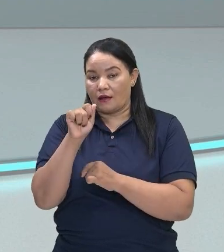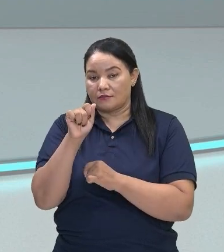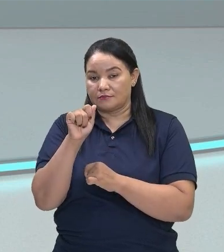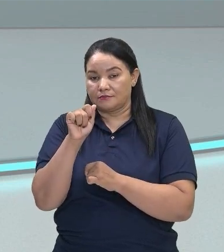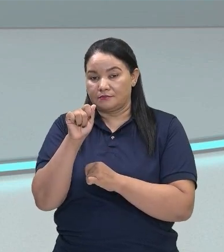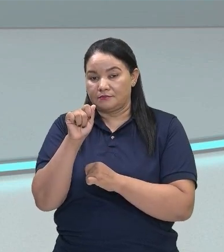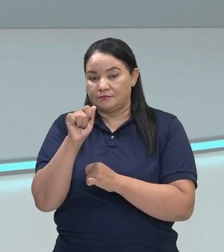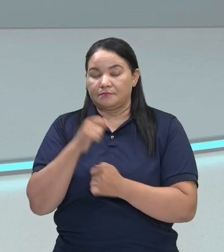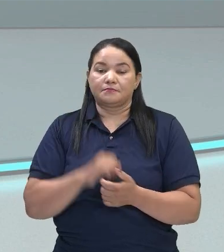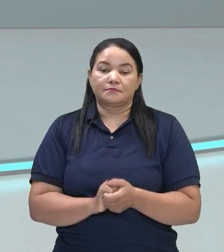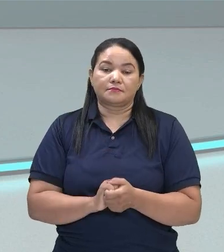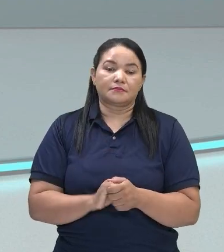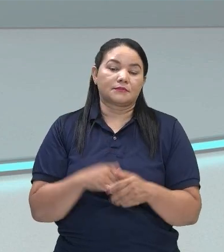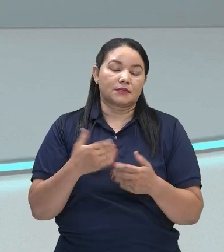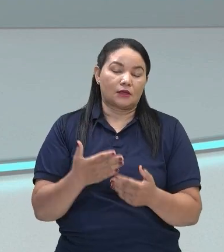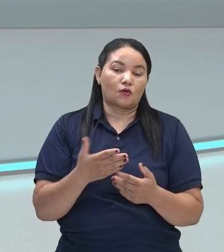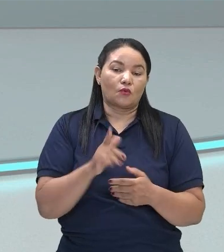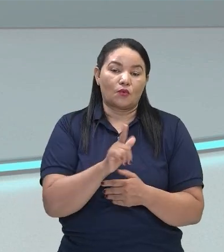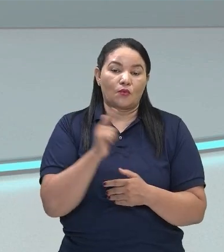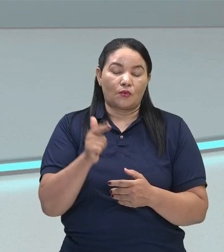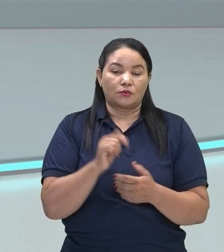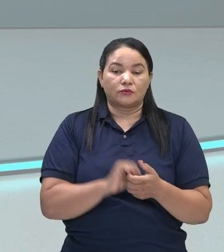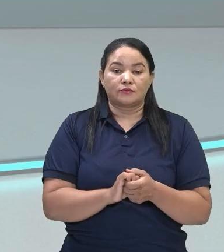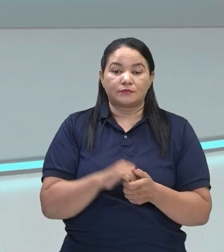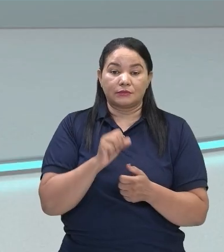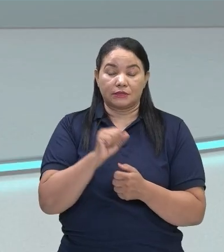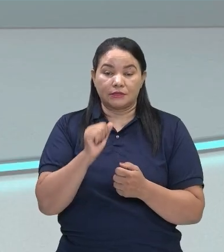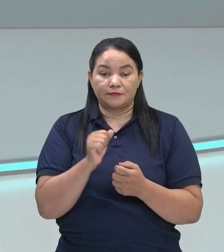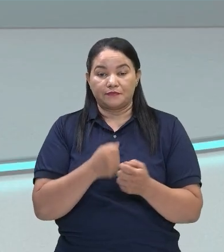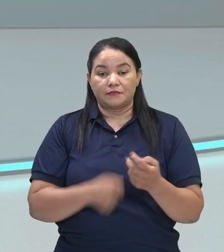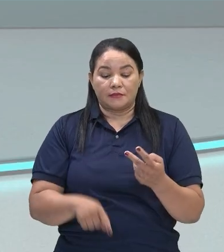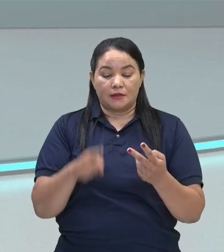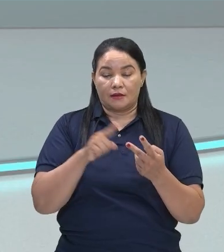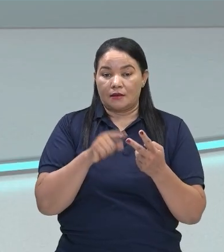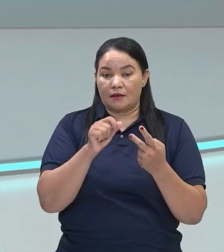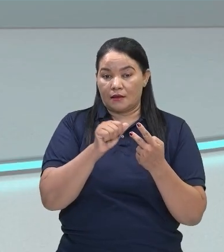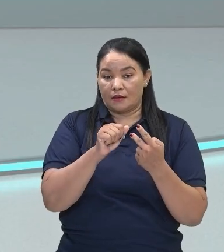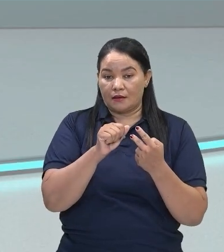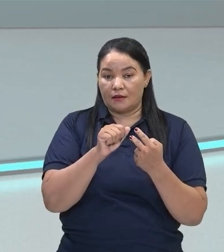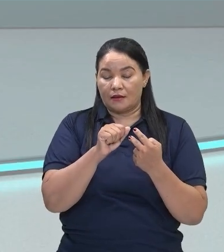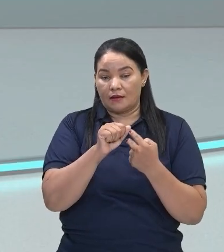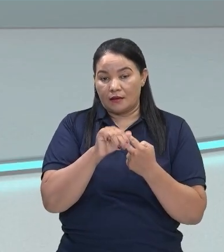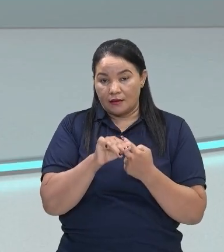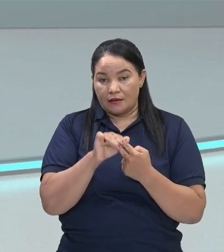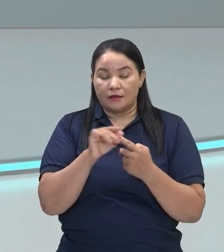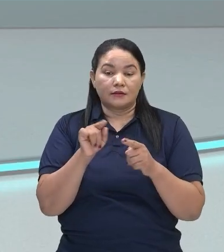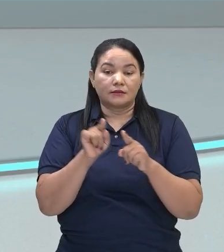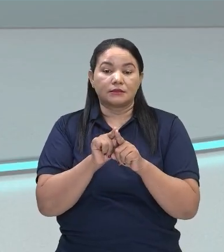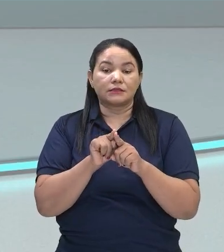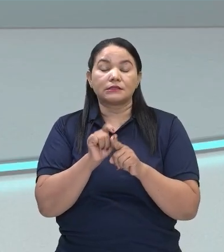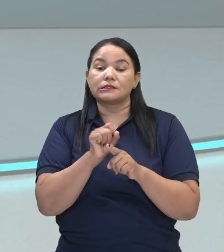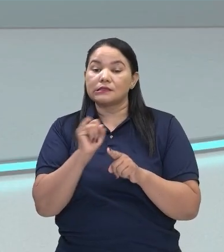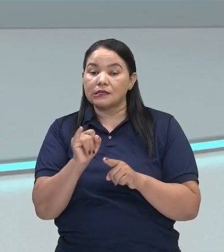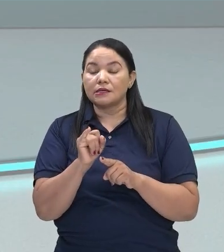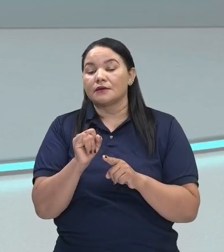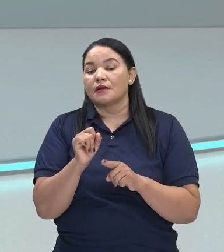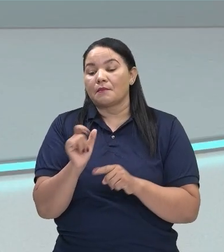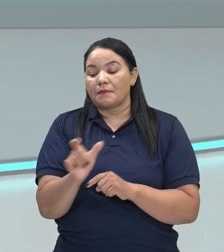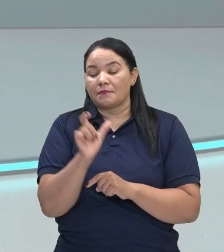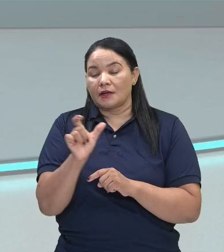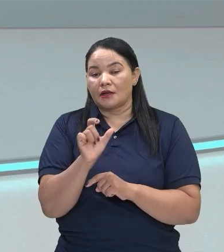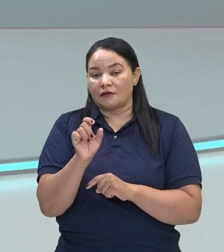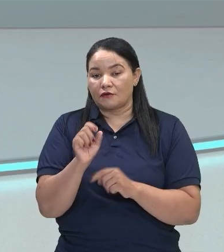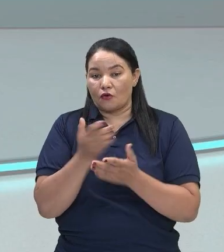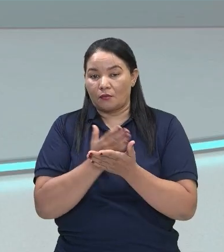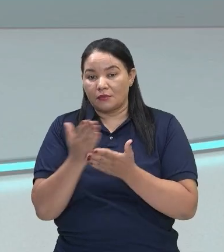meu substantivo contável iniciar, ele está no singular, lembrando sempre, iniciar com som de vogal, eu vou utilizar an,